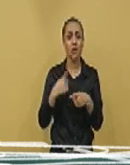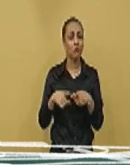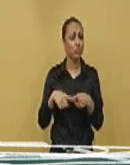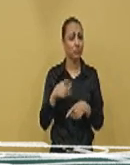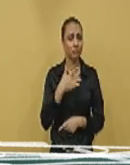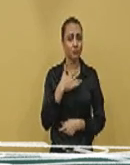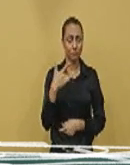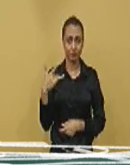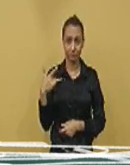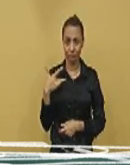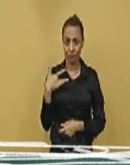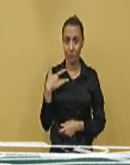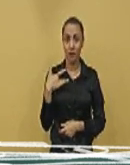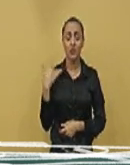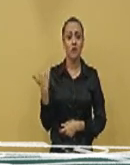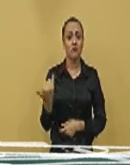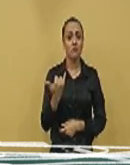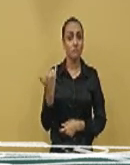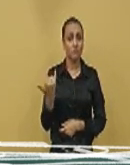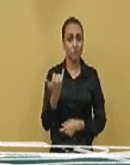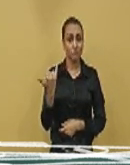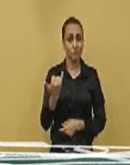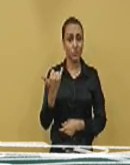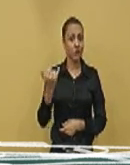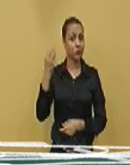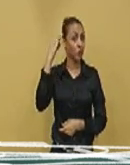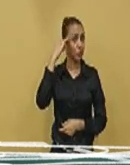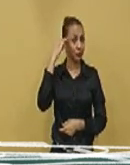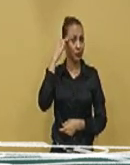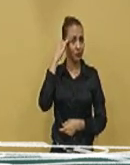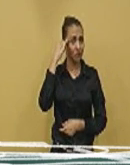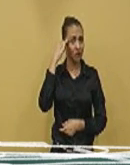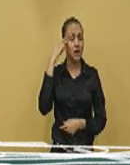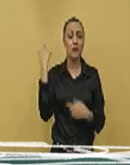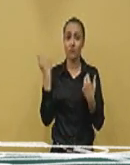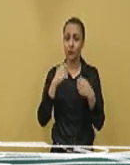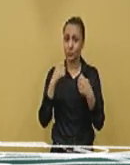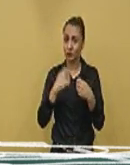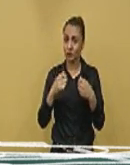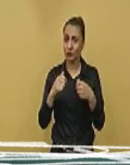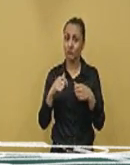saúde, principalmente mental. Nós precisamos trabalhar